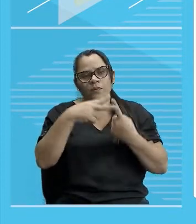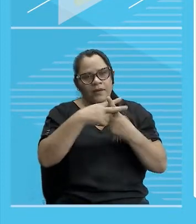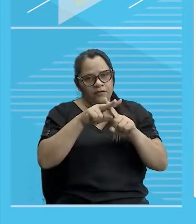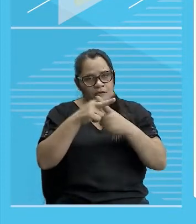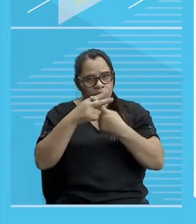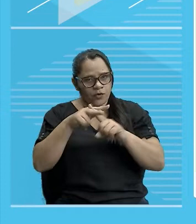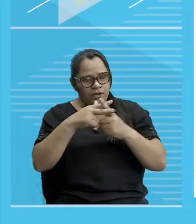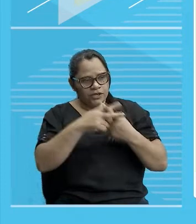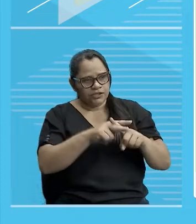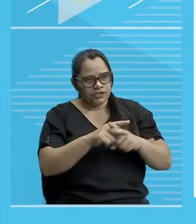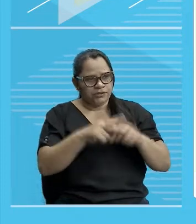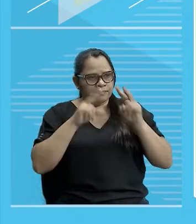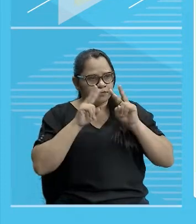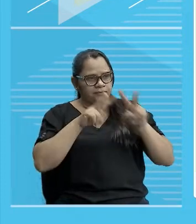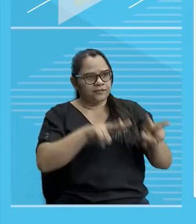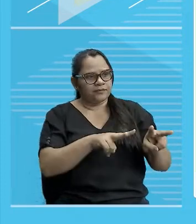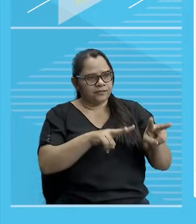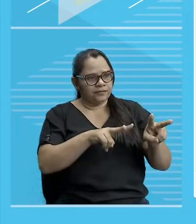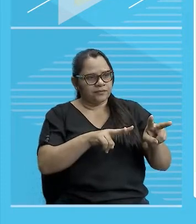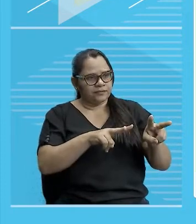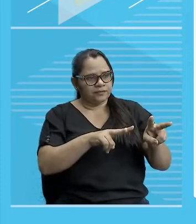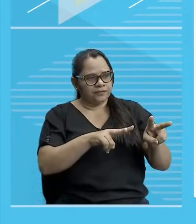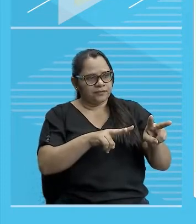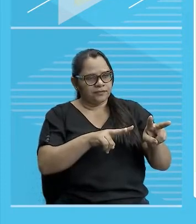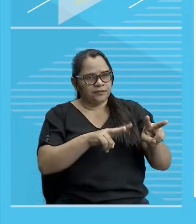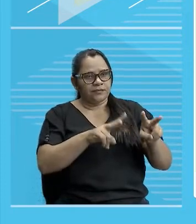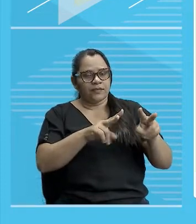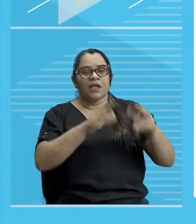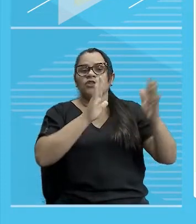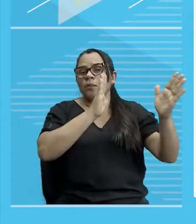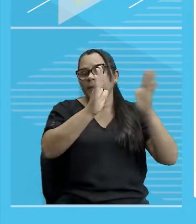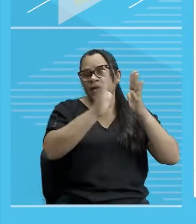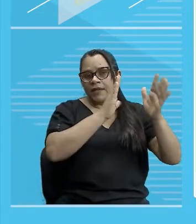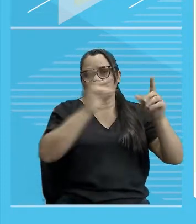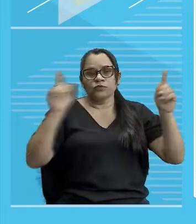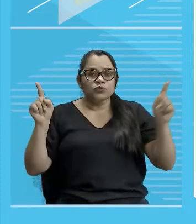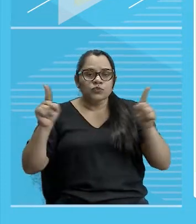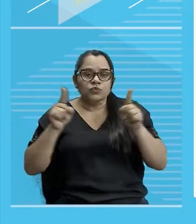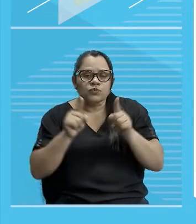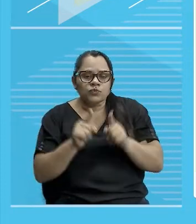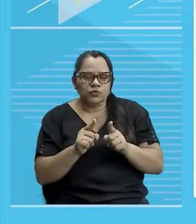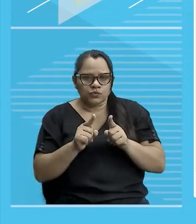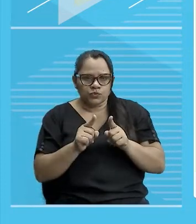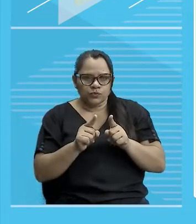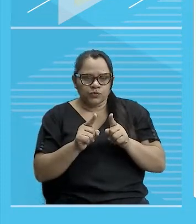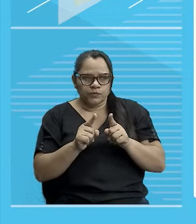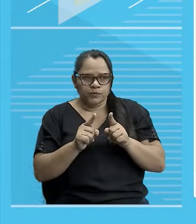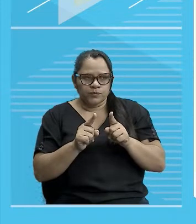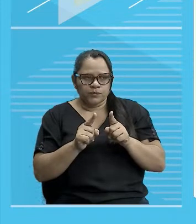correge então curto curto prazo